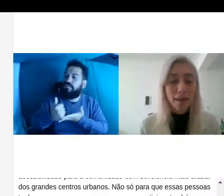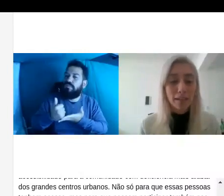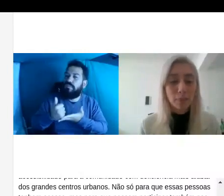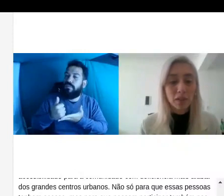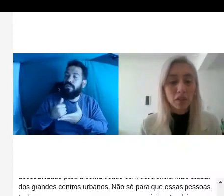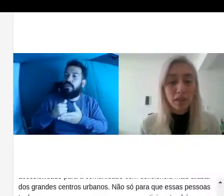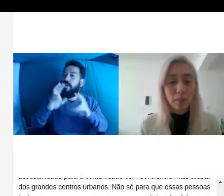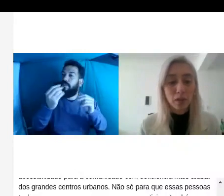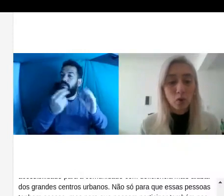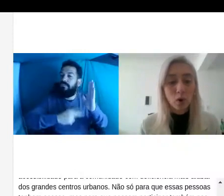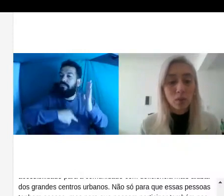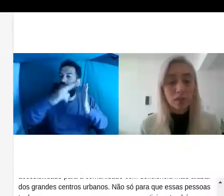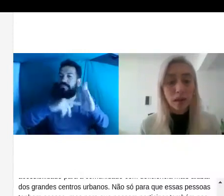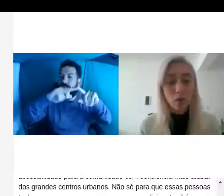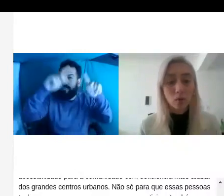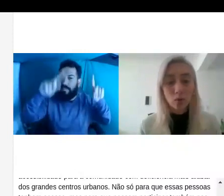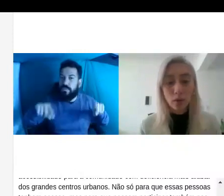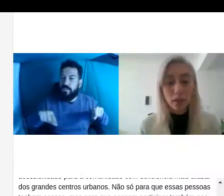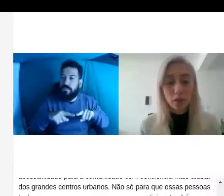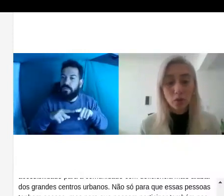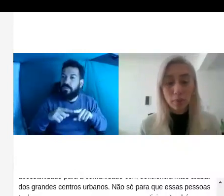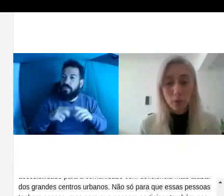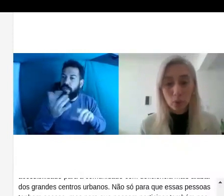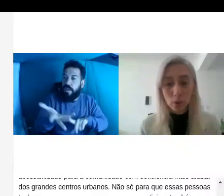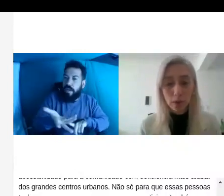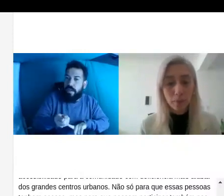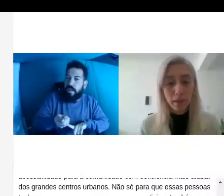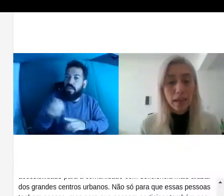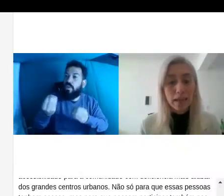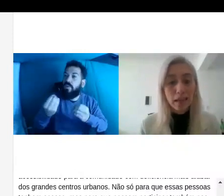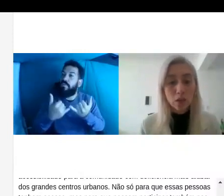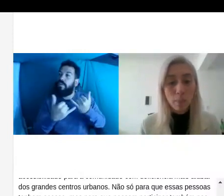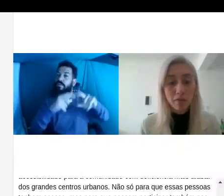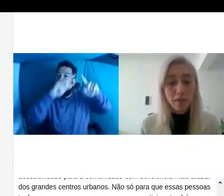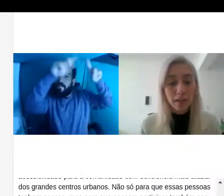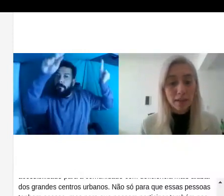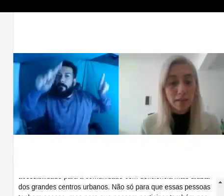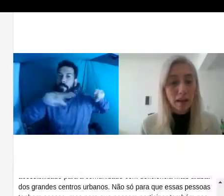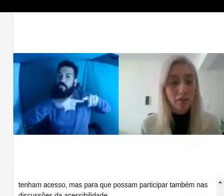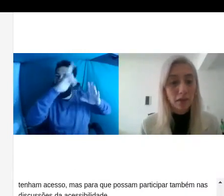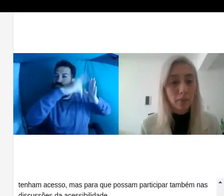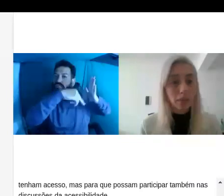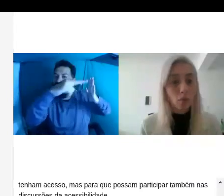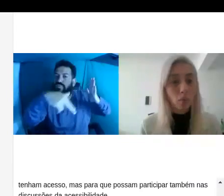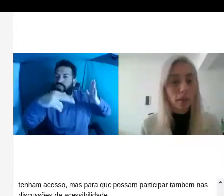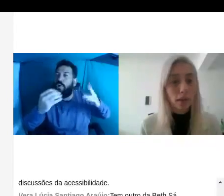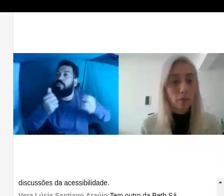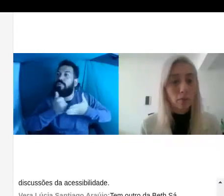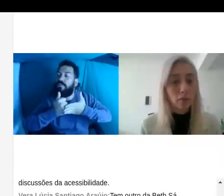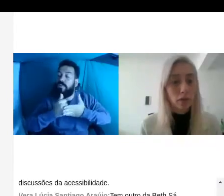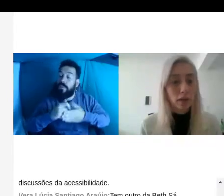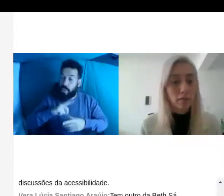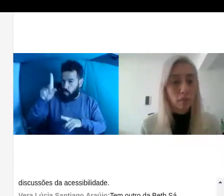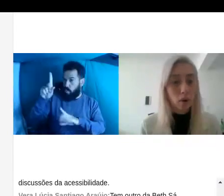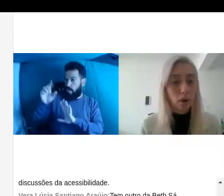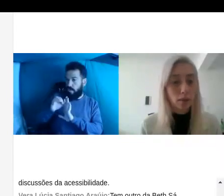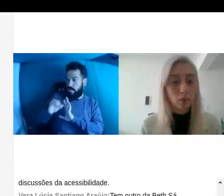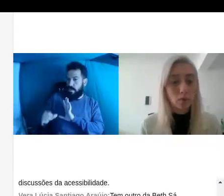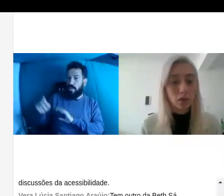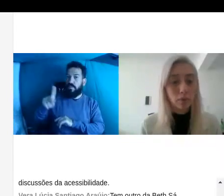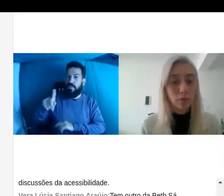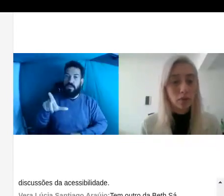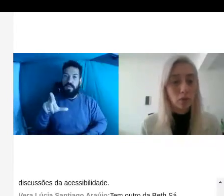mais especificamente como se dá a consultoria de uma pintura. E aí, só para finalizar, Felipe, tem um comentário da professora Lívia Mota.